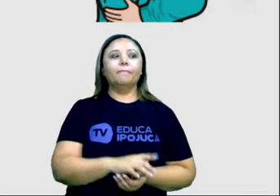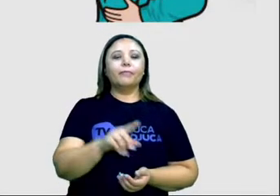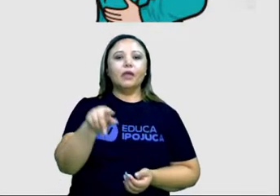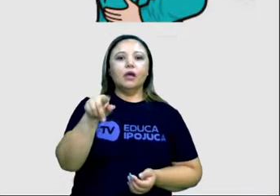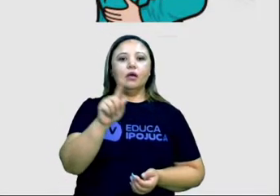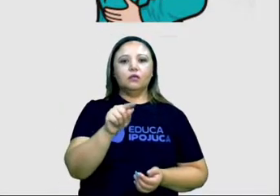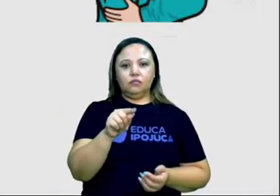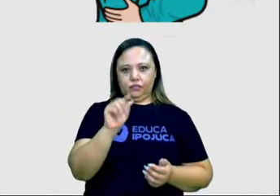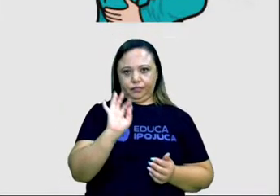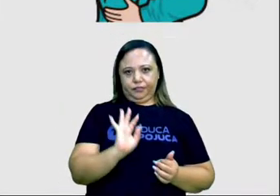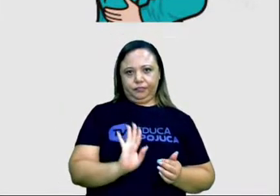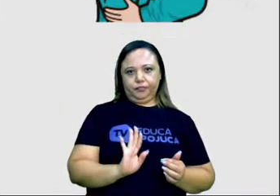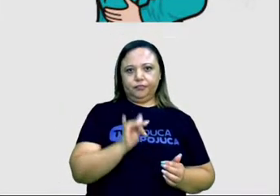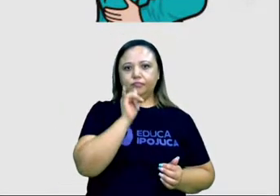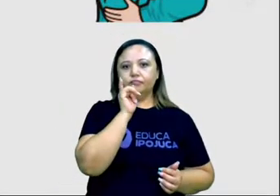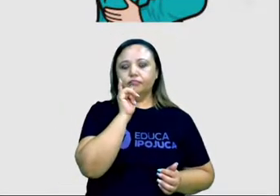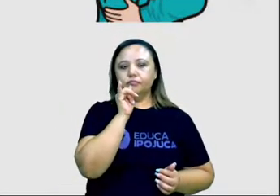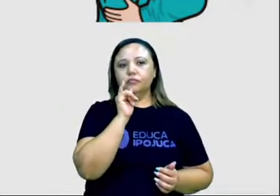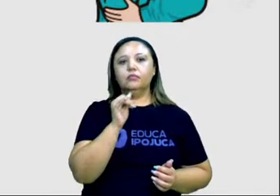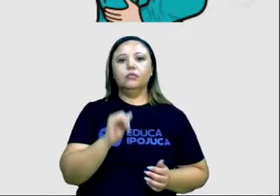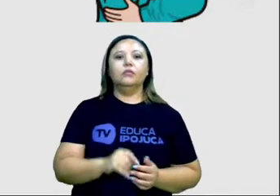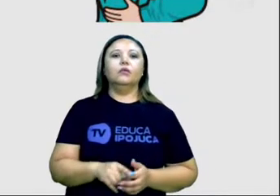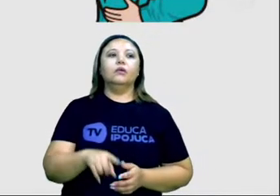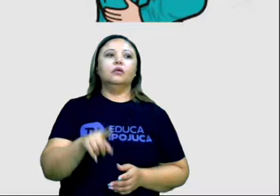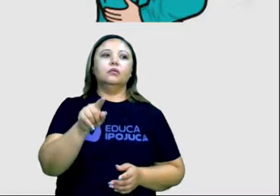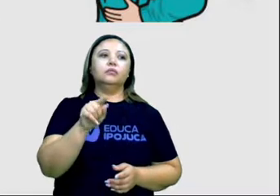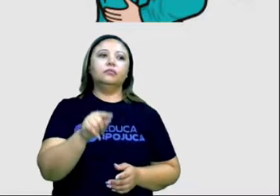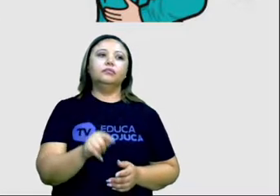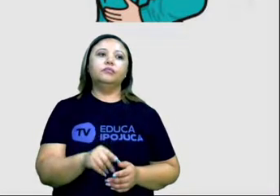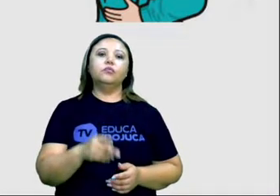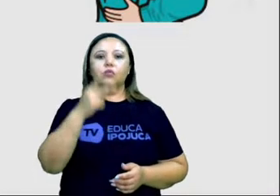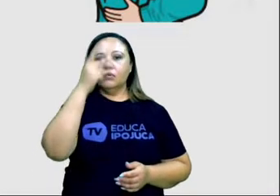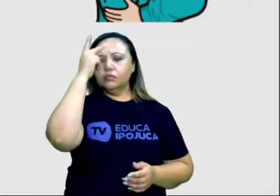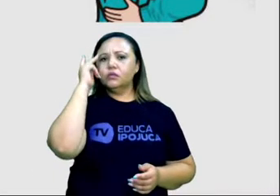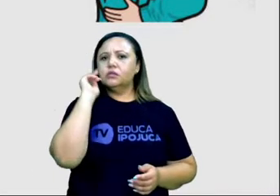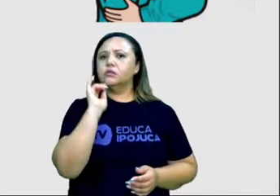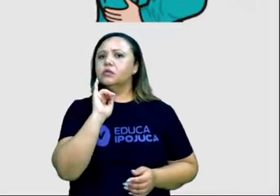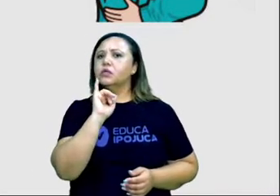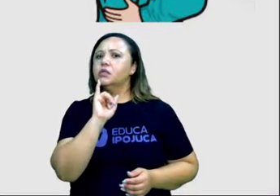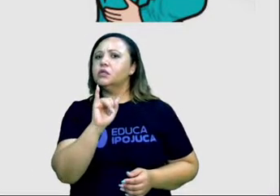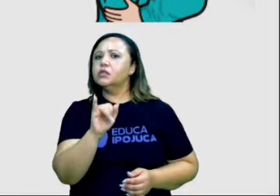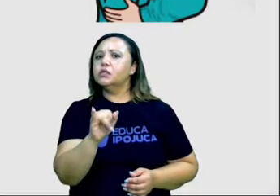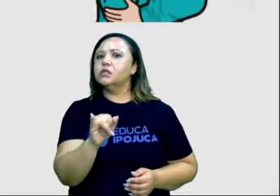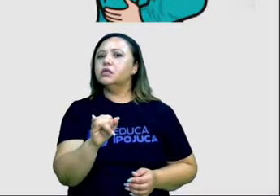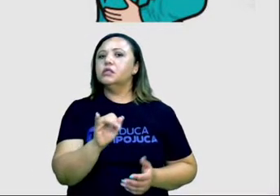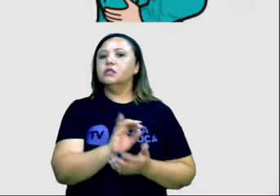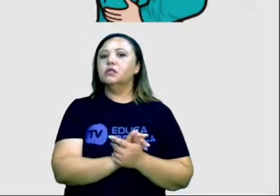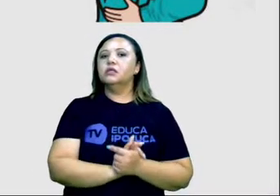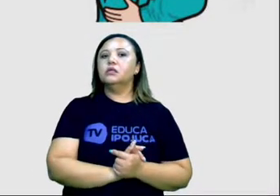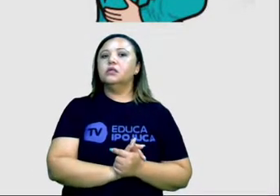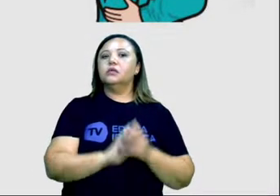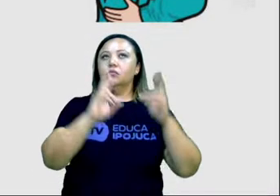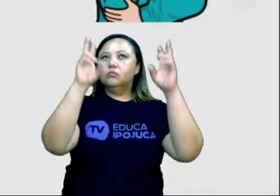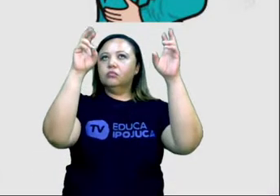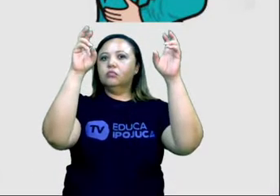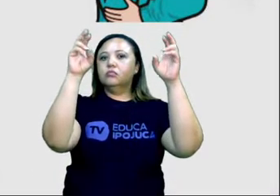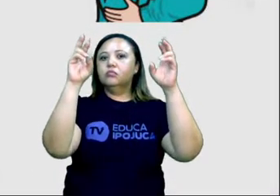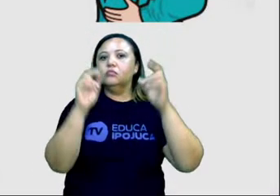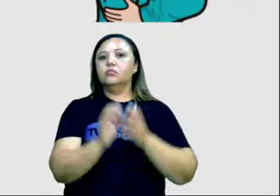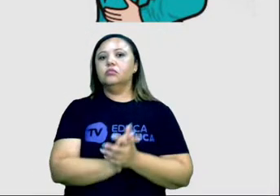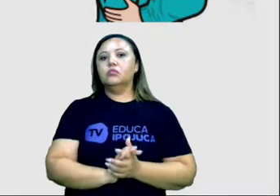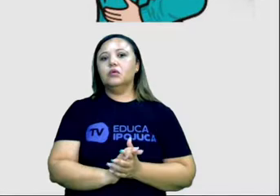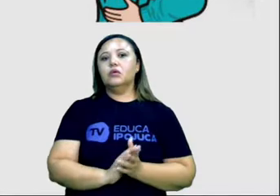Analisem comigo essa situação. Vamos supor que alguém defenda o seguinte argumento: eu defendo